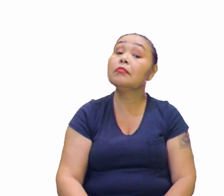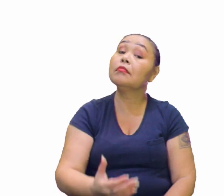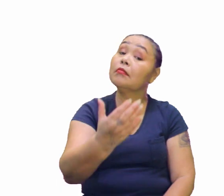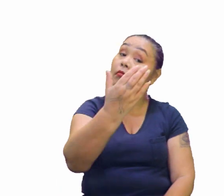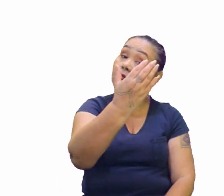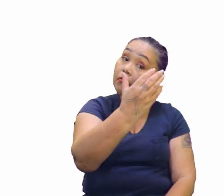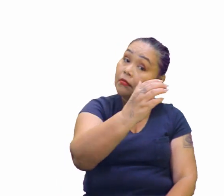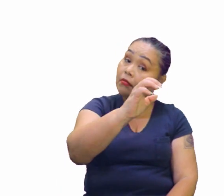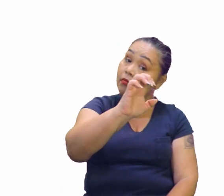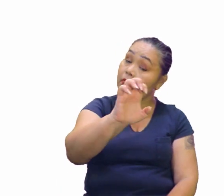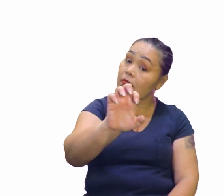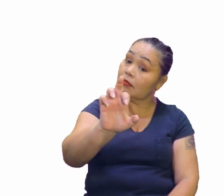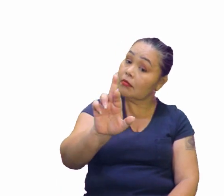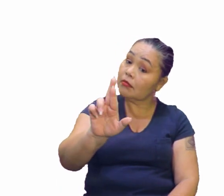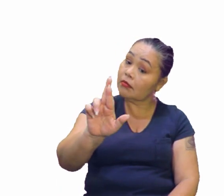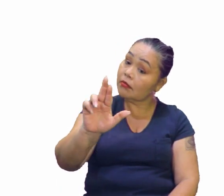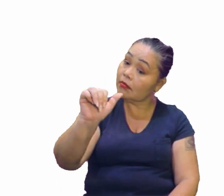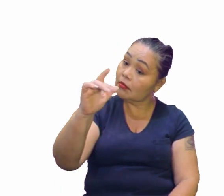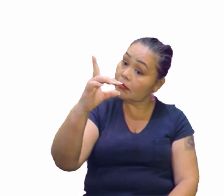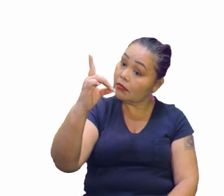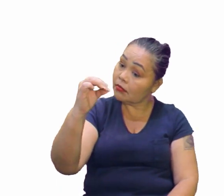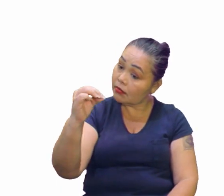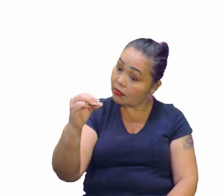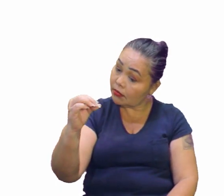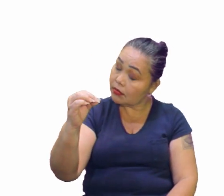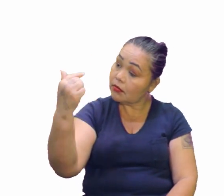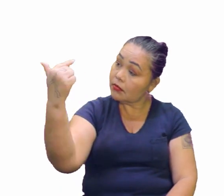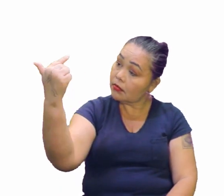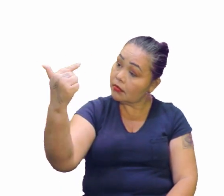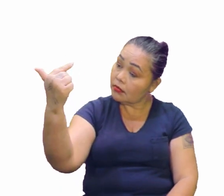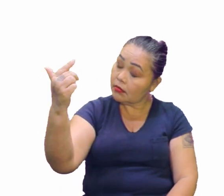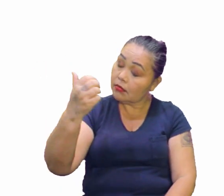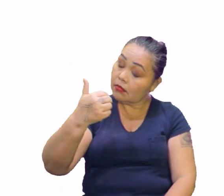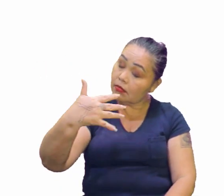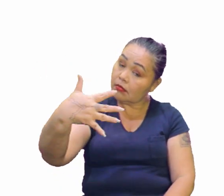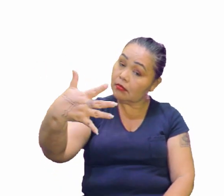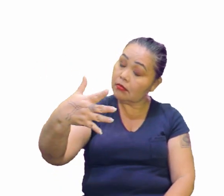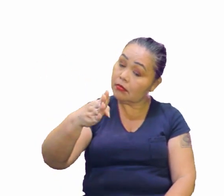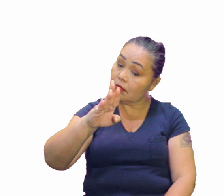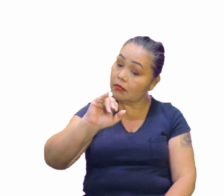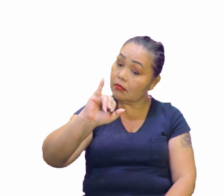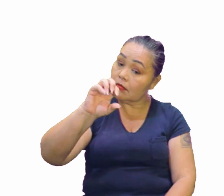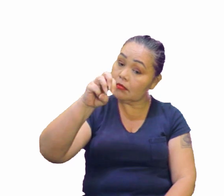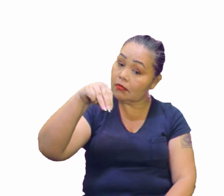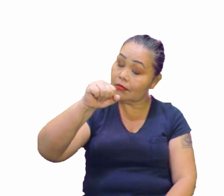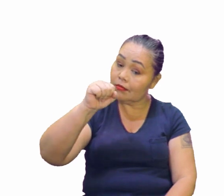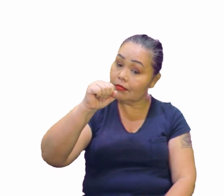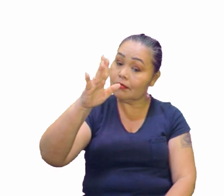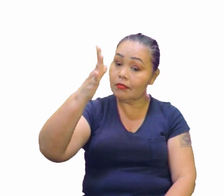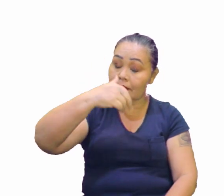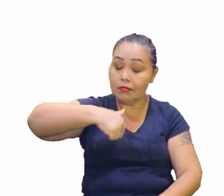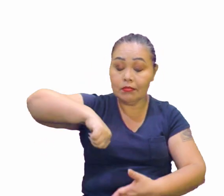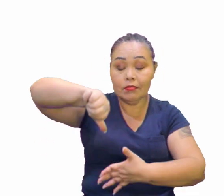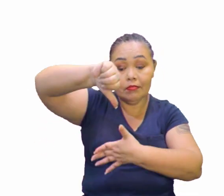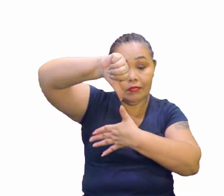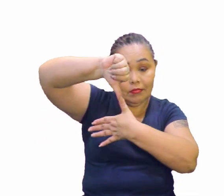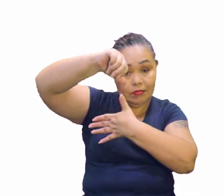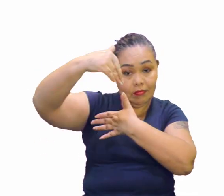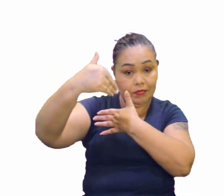O Cerrado é o segundo maior bioma da América do Sul.